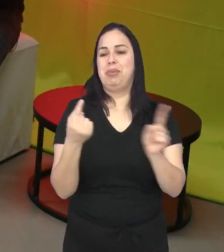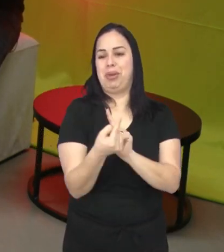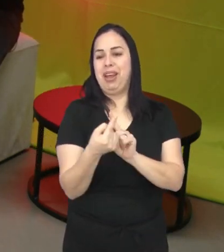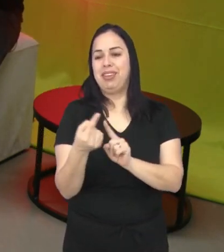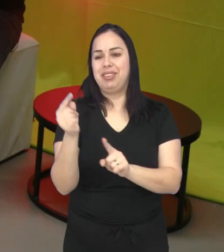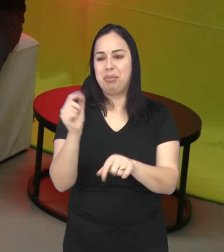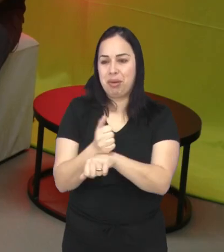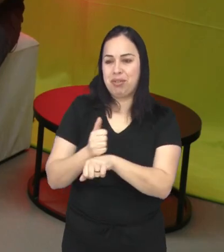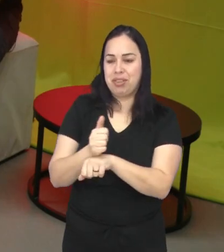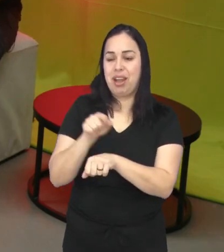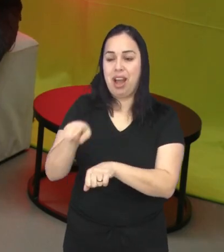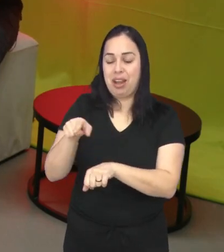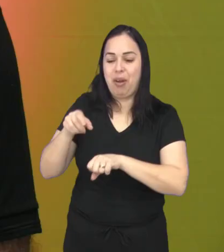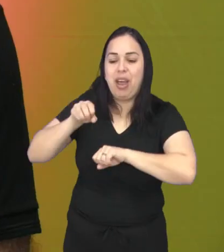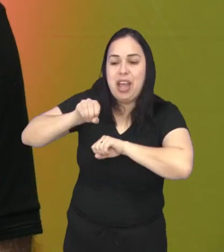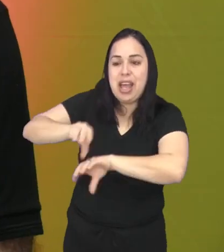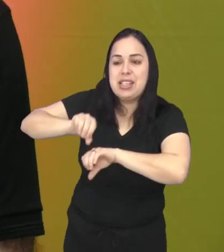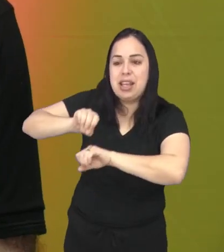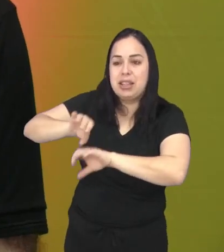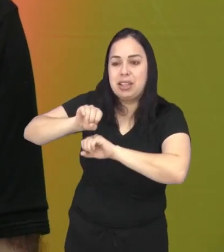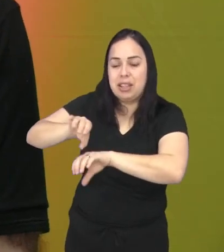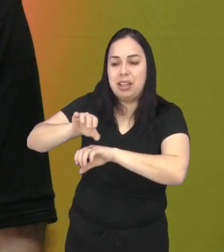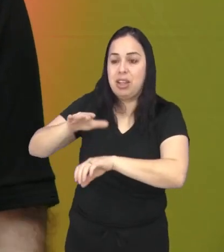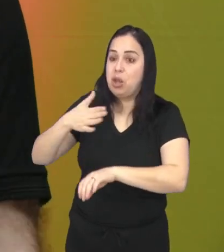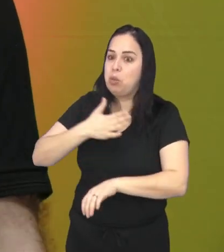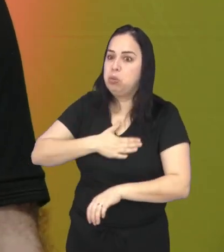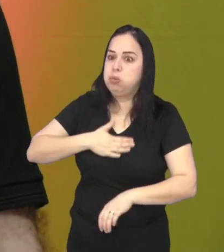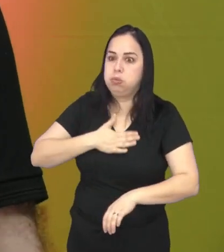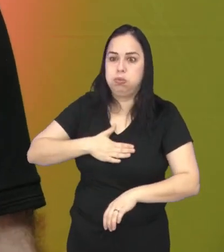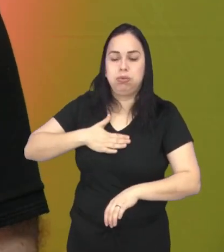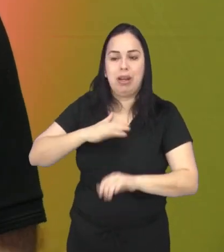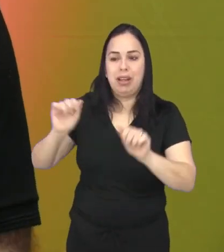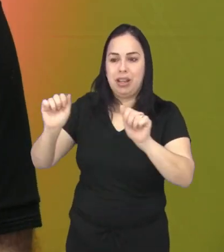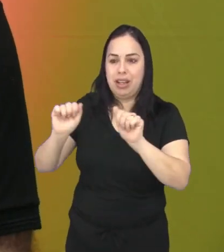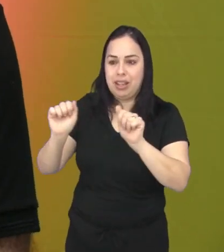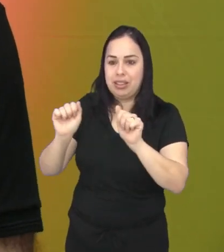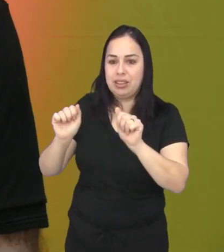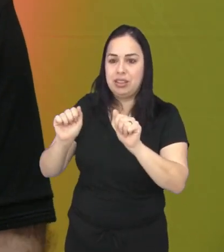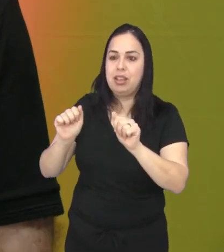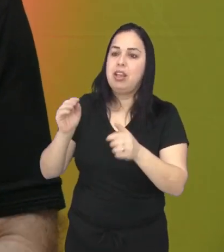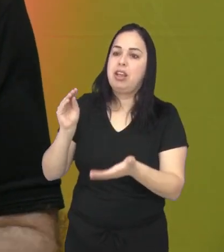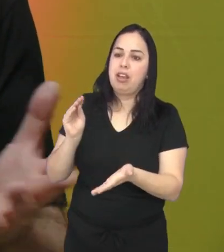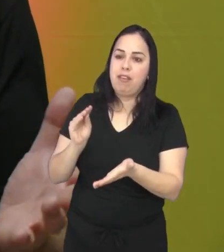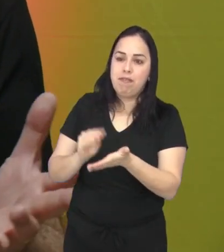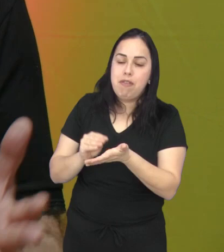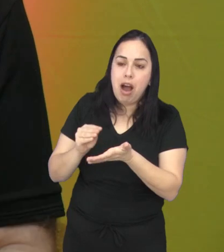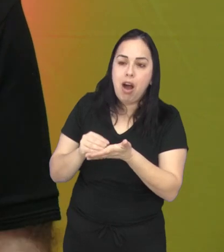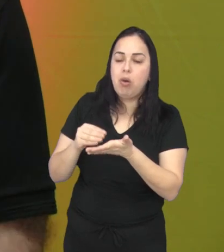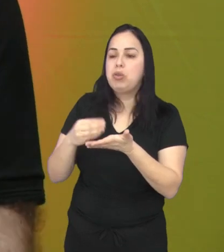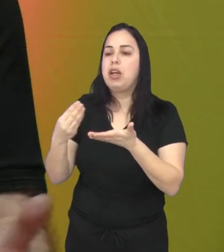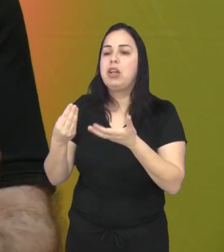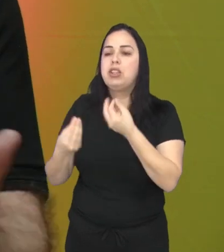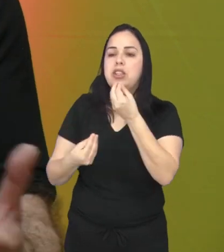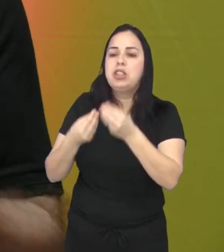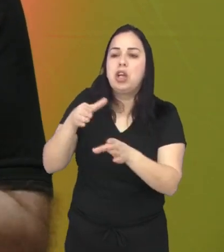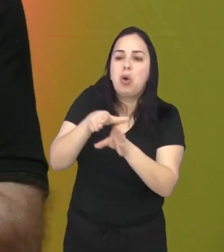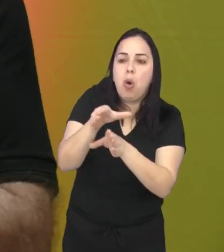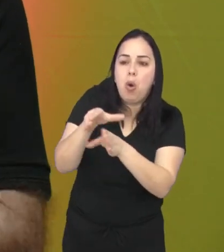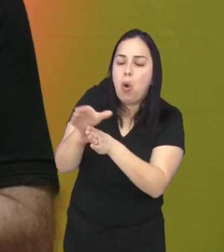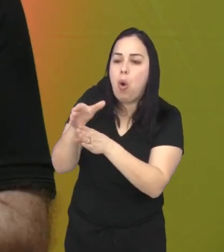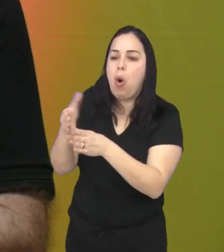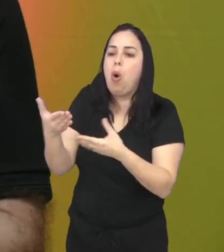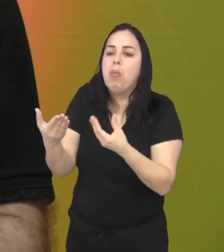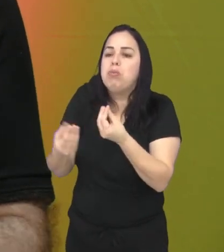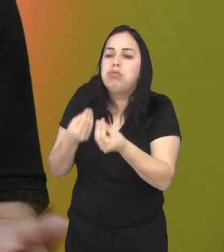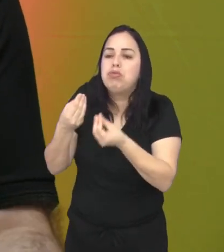lado de ensinar. Porque eu vi primeiro que eu gostei muito, e tem uma carência gigante de como a gente faz. Eu vivi